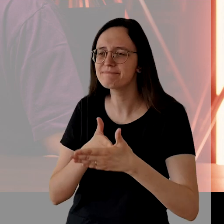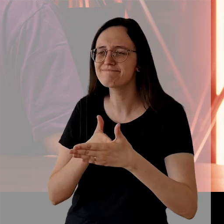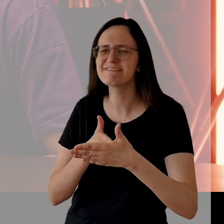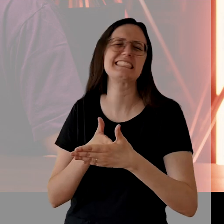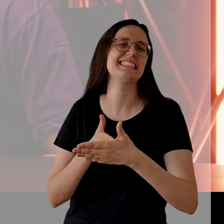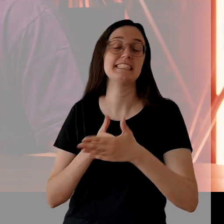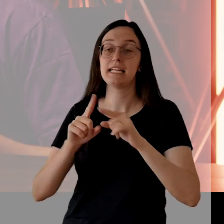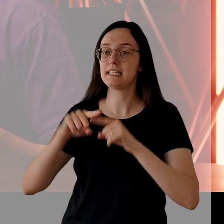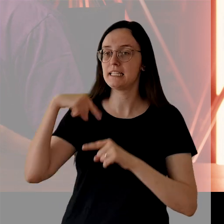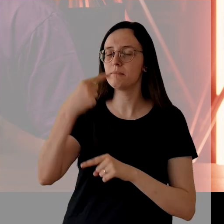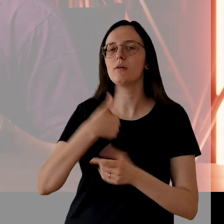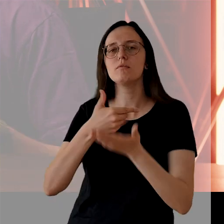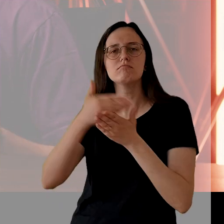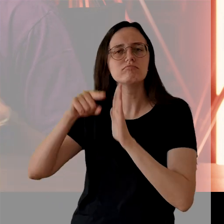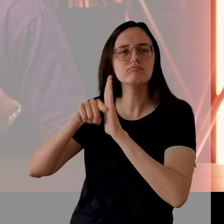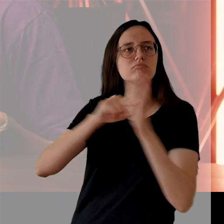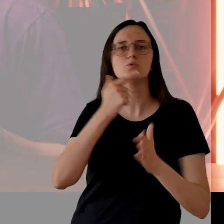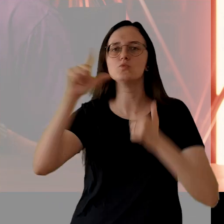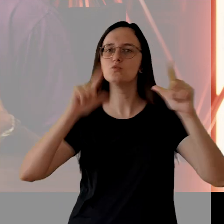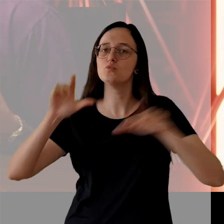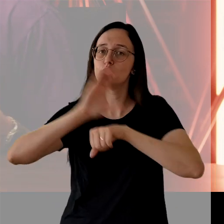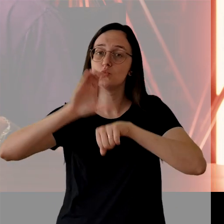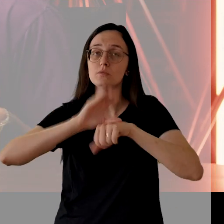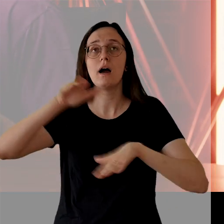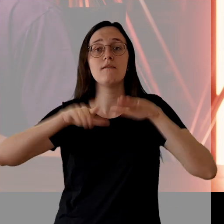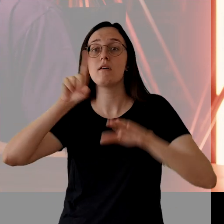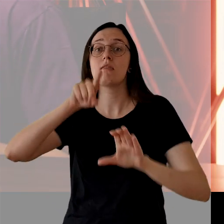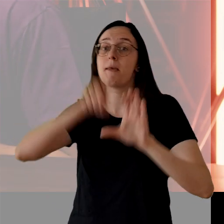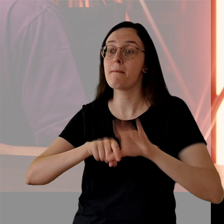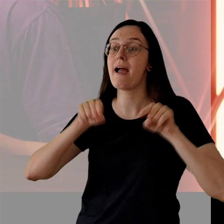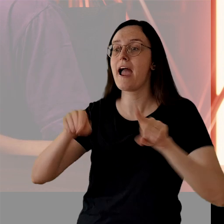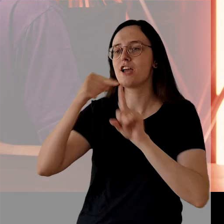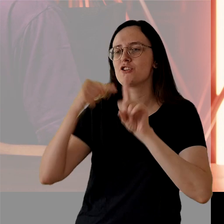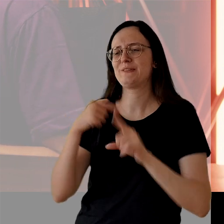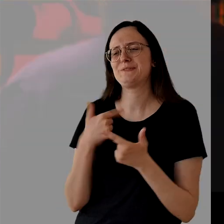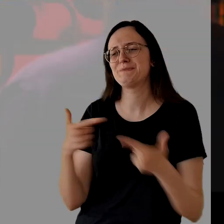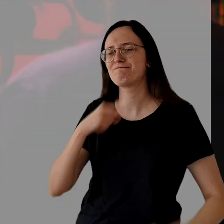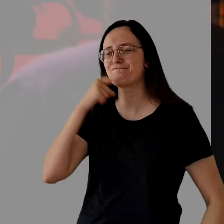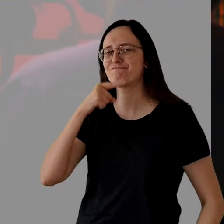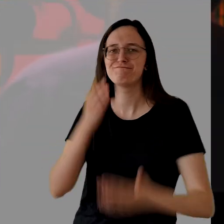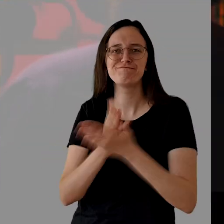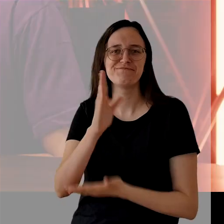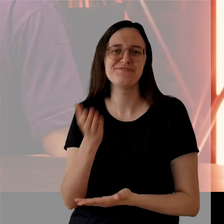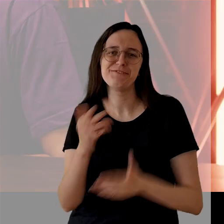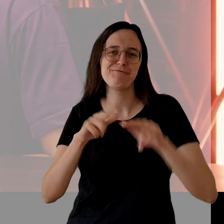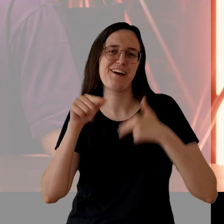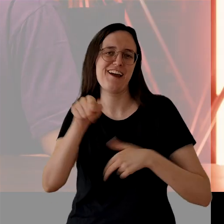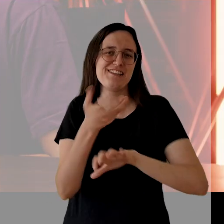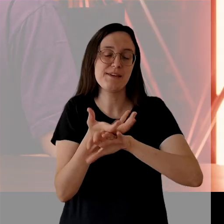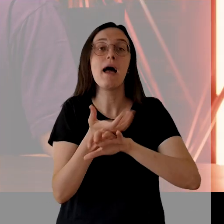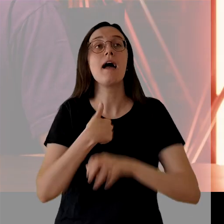depois disso eu comecei a pesquisar outros cursos, que talvez não dependesse desse tipo de aptidão que eu não tinha ali para passar na prova. E aí encontrei